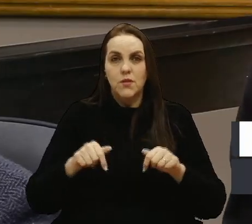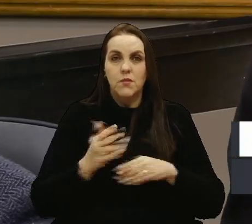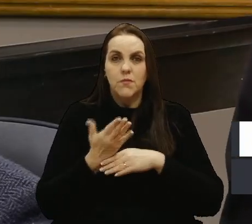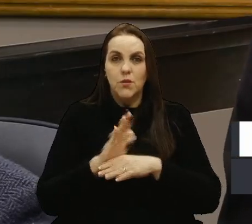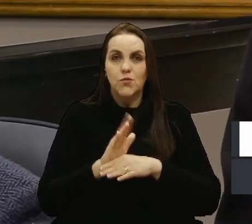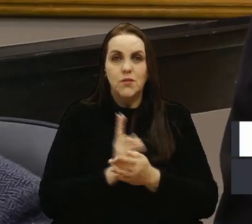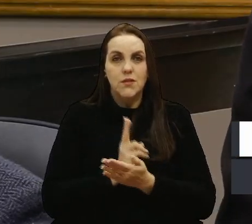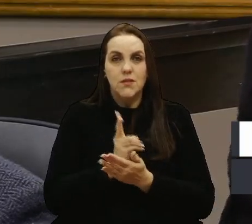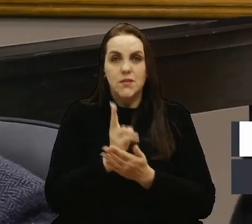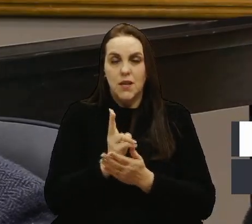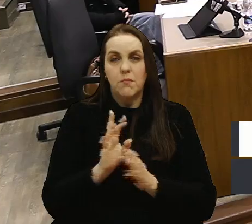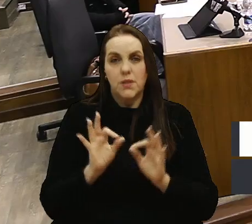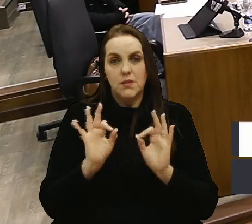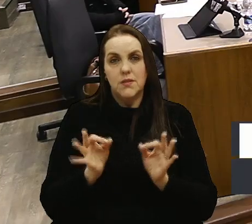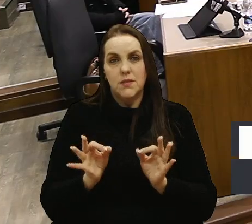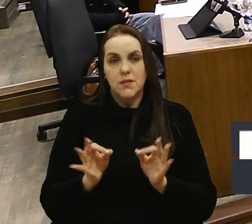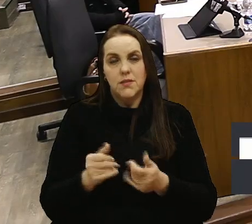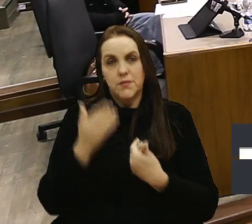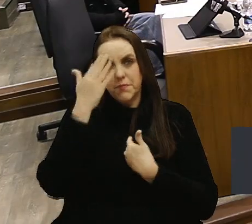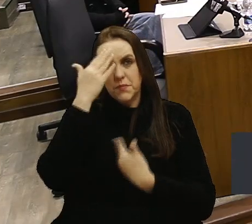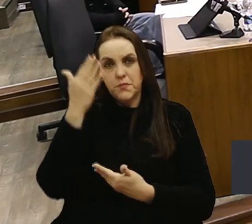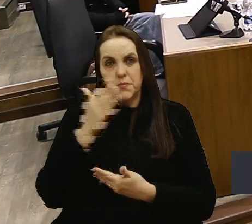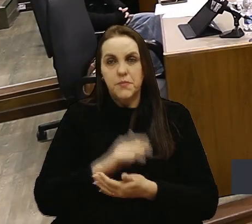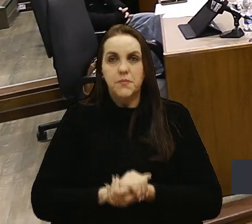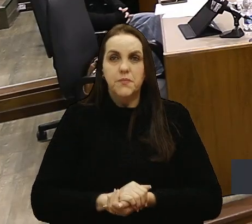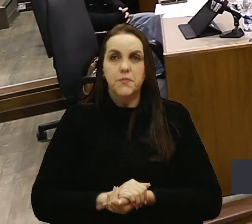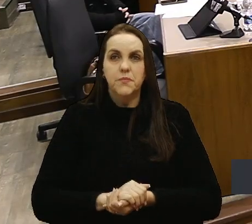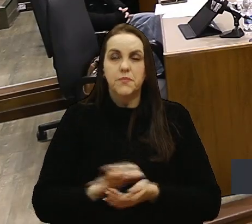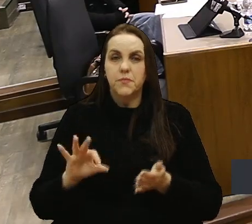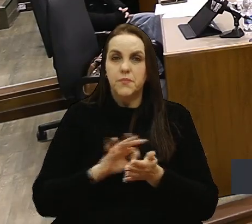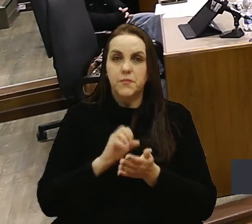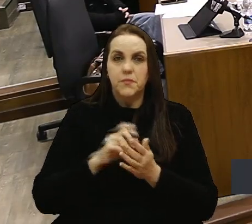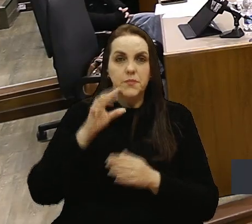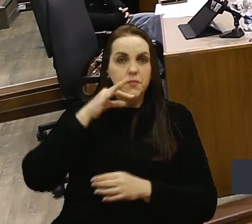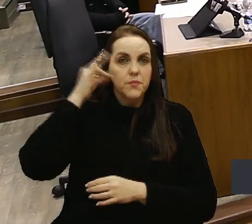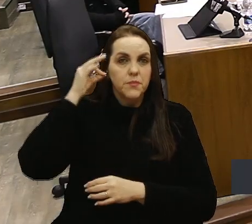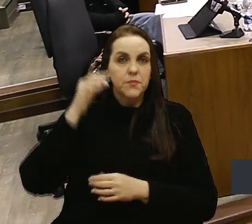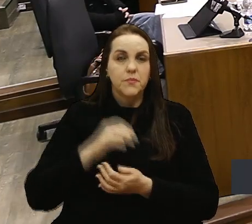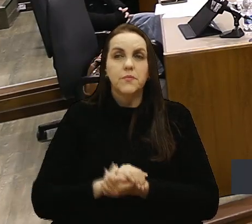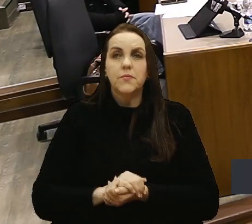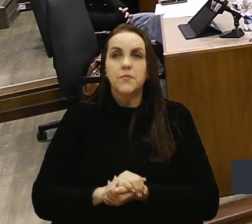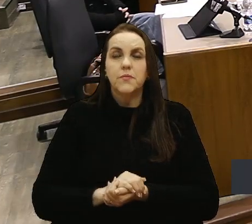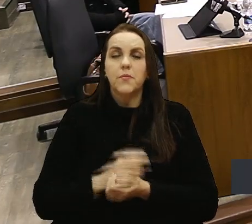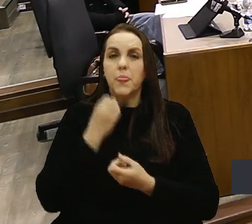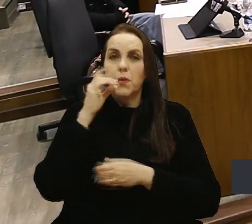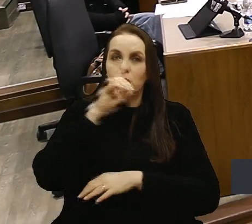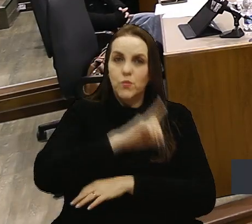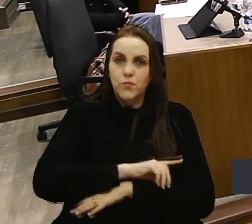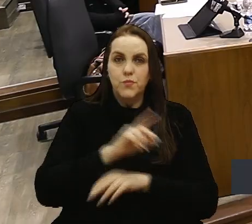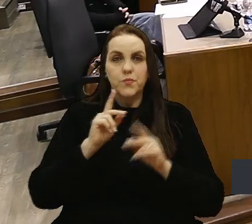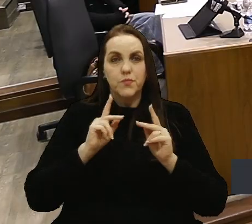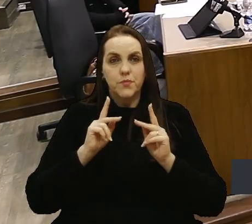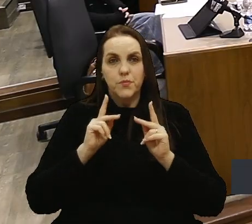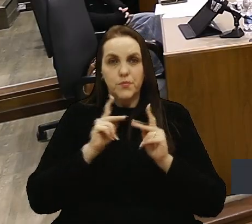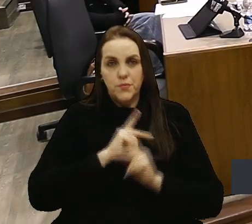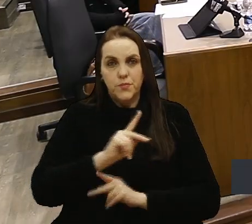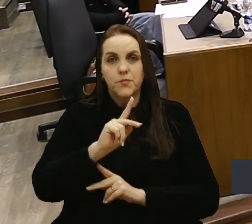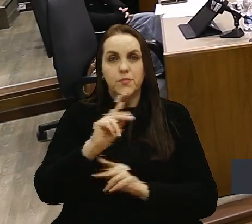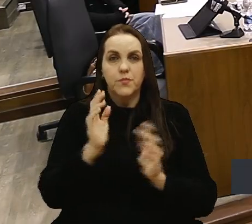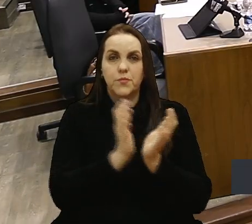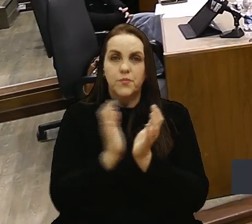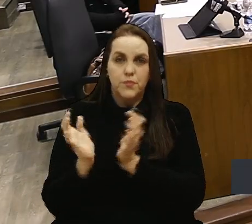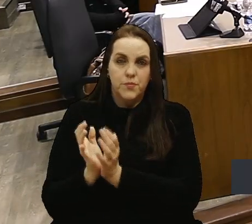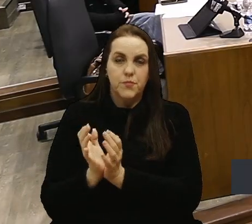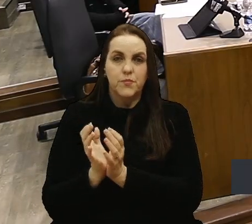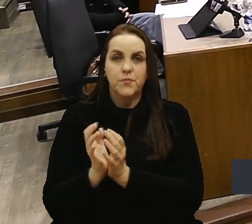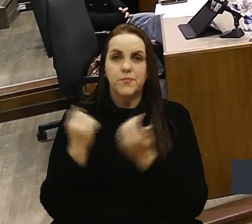ter certeza. Muito obrigado. Próximo inscrito, vereador Aldonei Machado. Bom dia, presidente. Bom dia, nobres colegas. Hoje o meu voto de